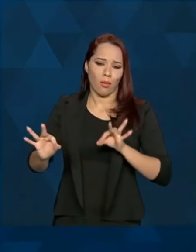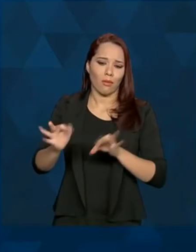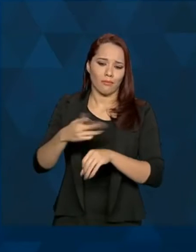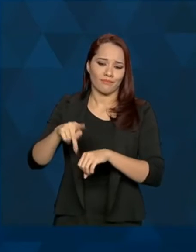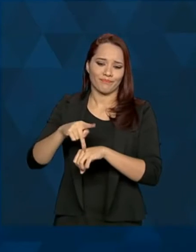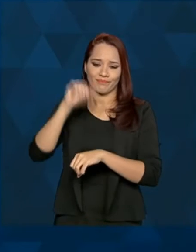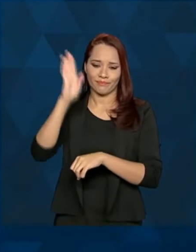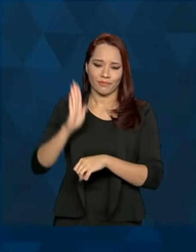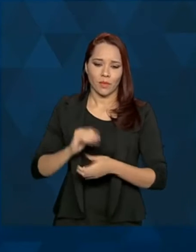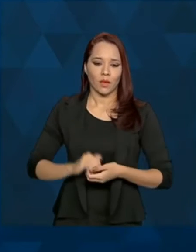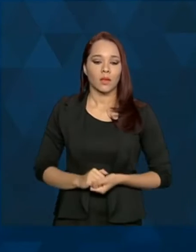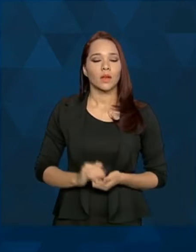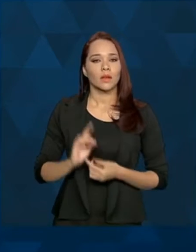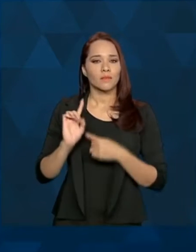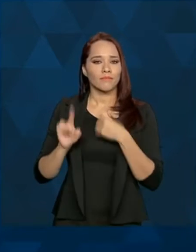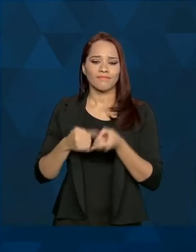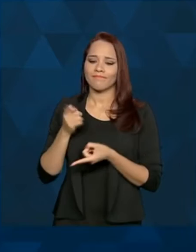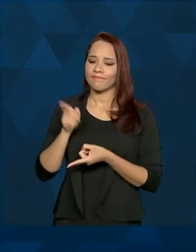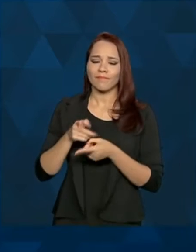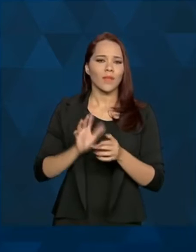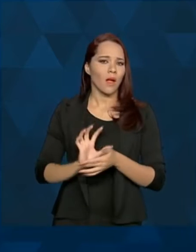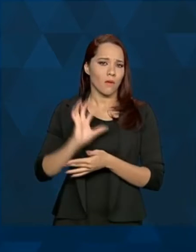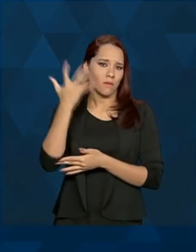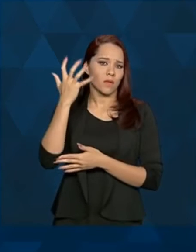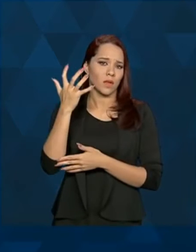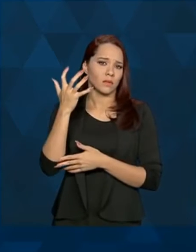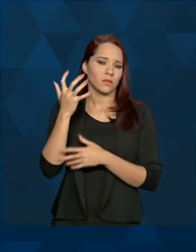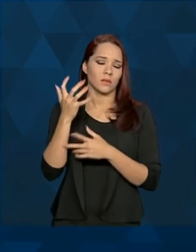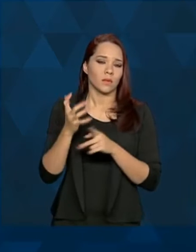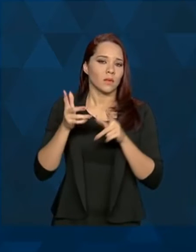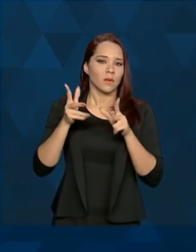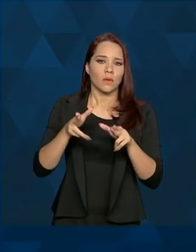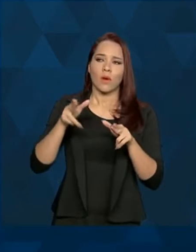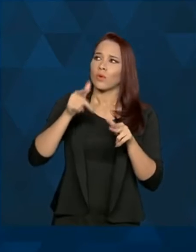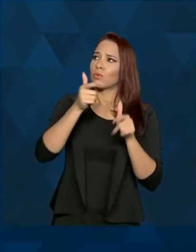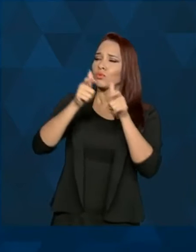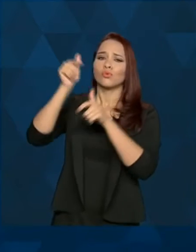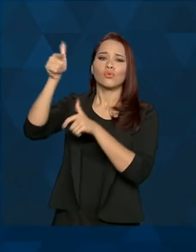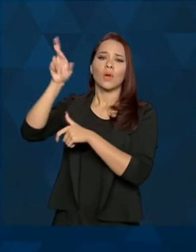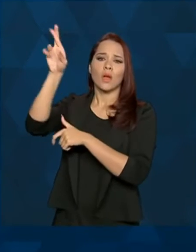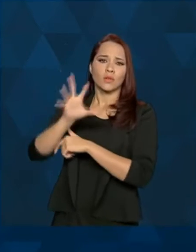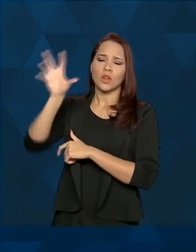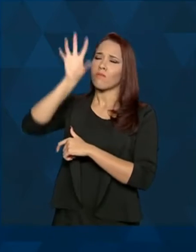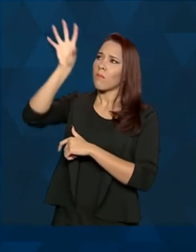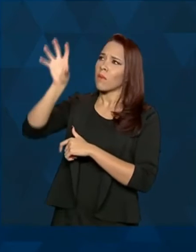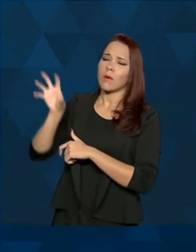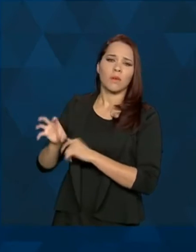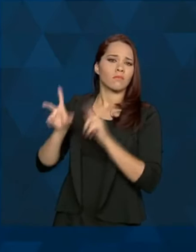vão verificar que isso mais ou menos acontece com todas as outras regiões,